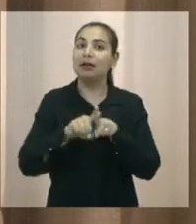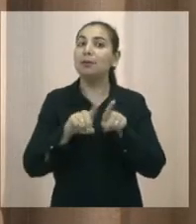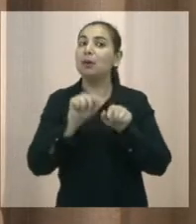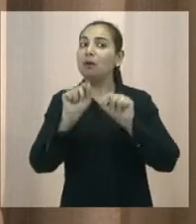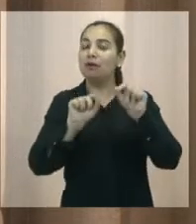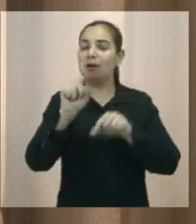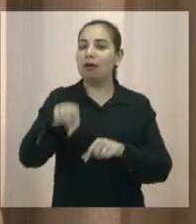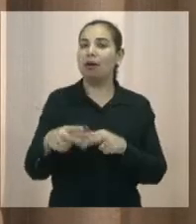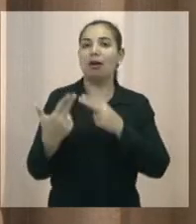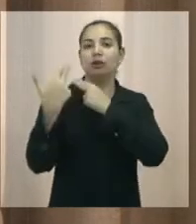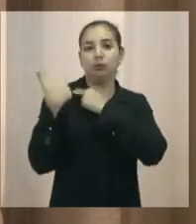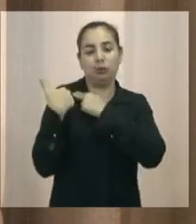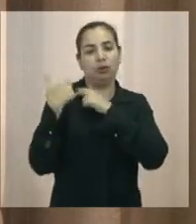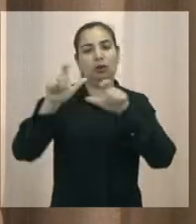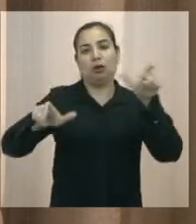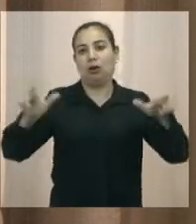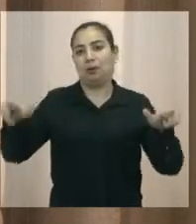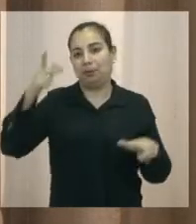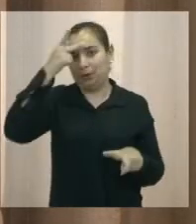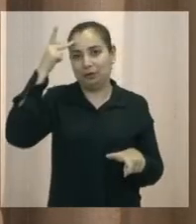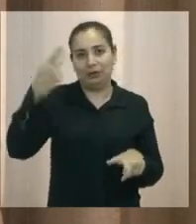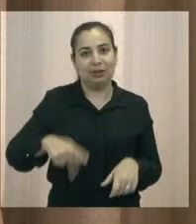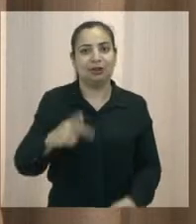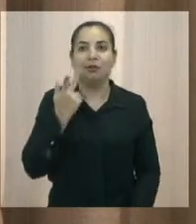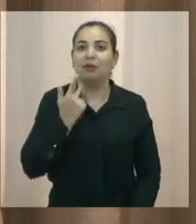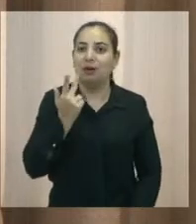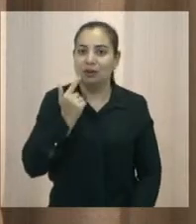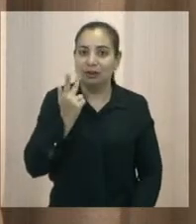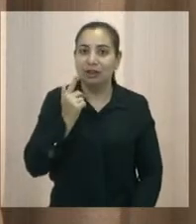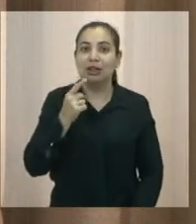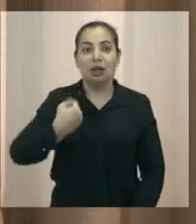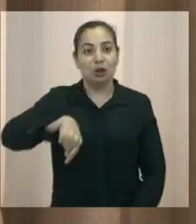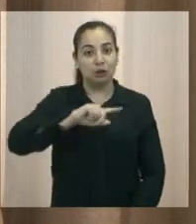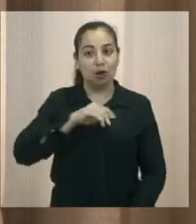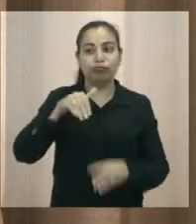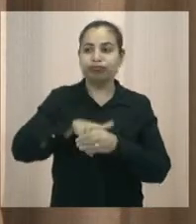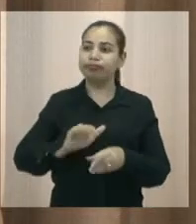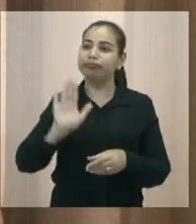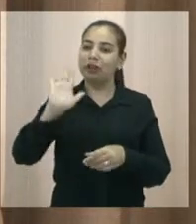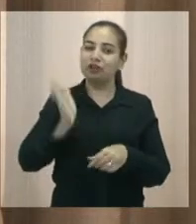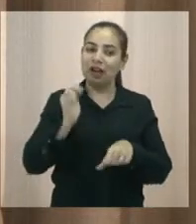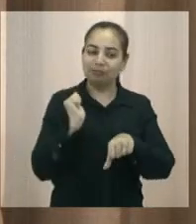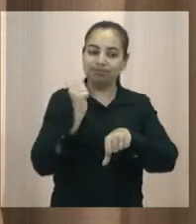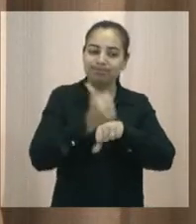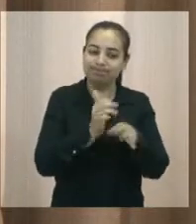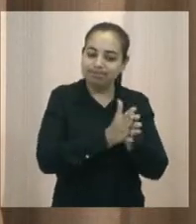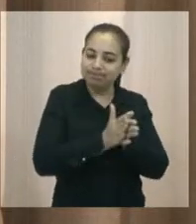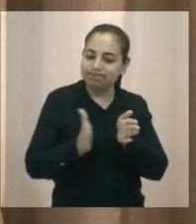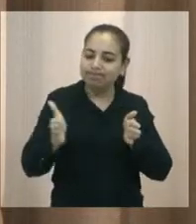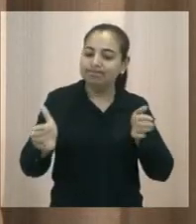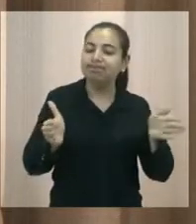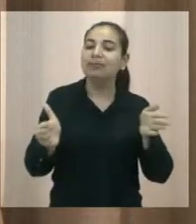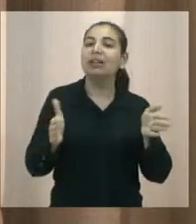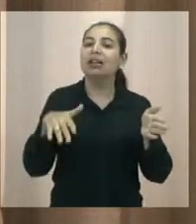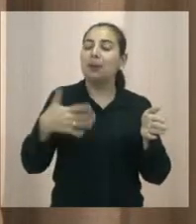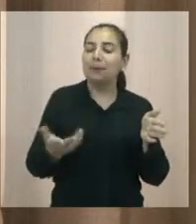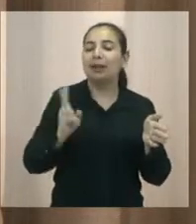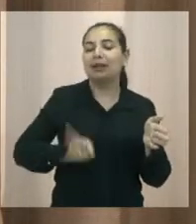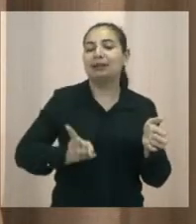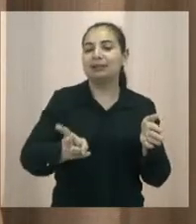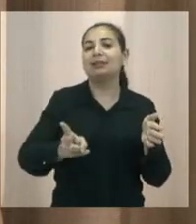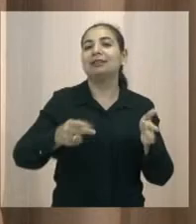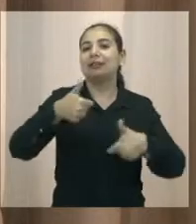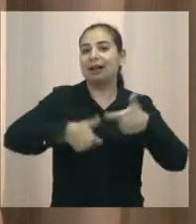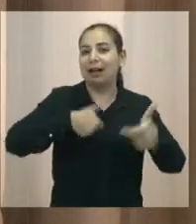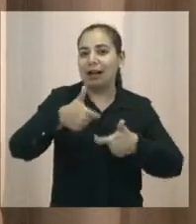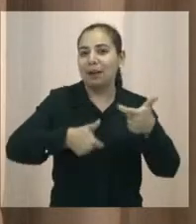responsabilidade com o povo de Fortaleza, com o mandato que a gente representa, né, de estar exercendo esse amor no dia a dia,